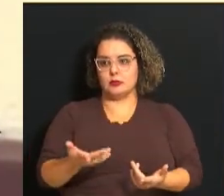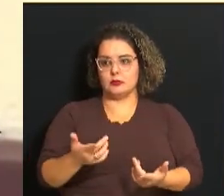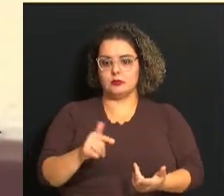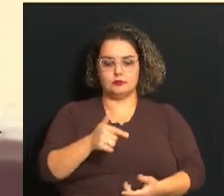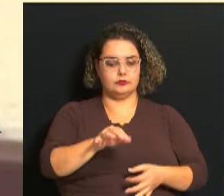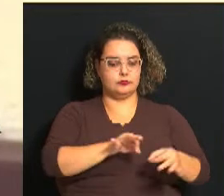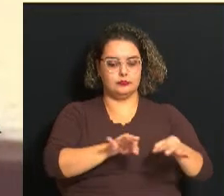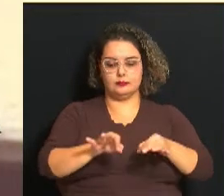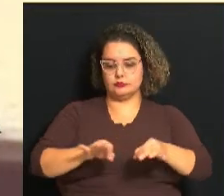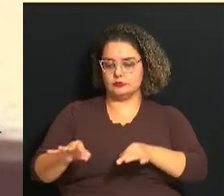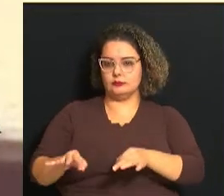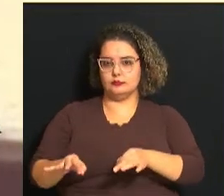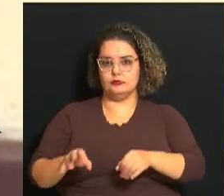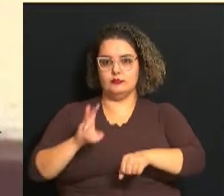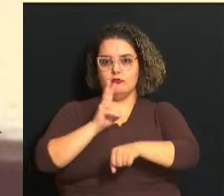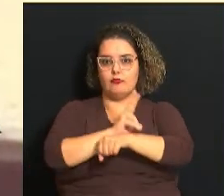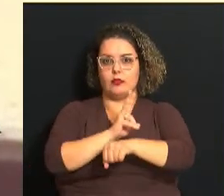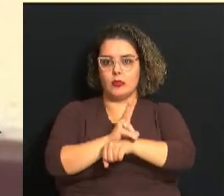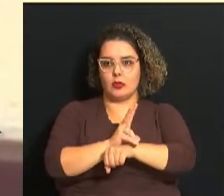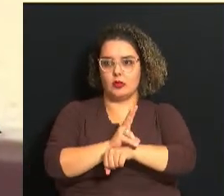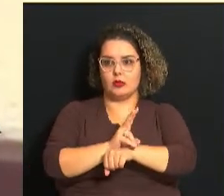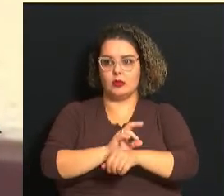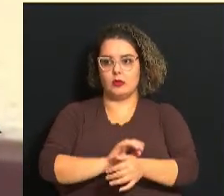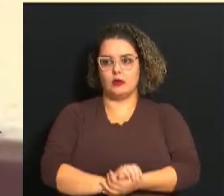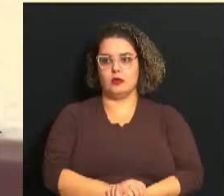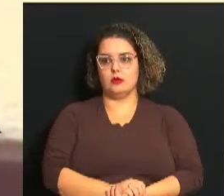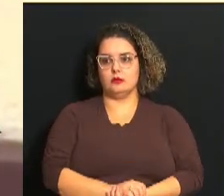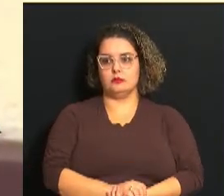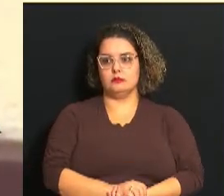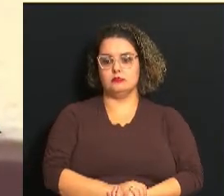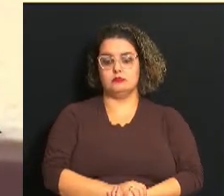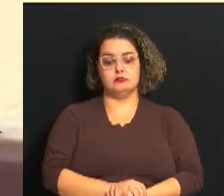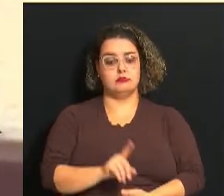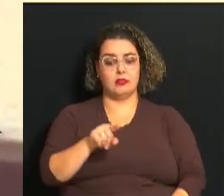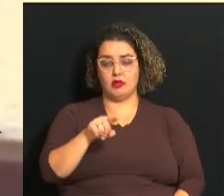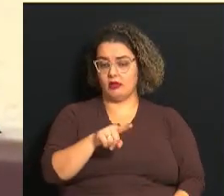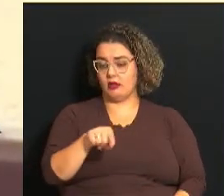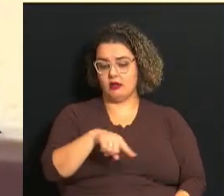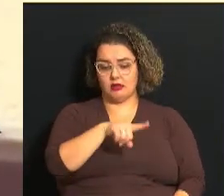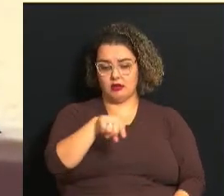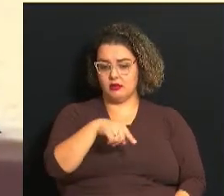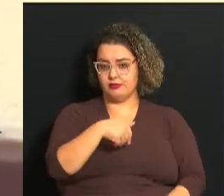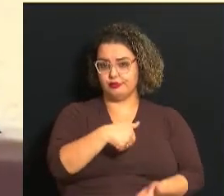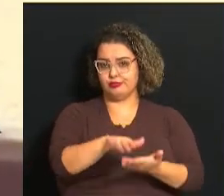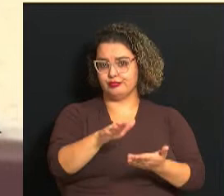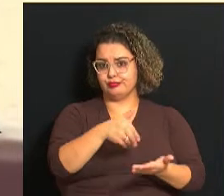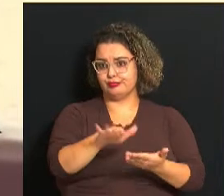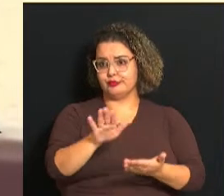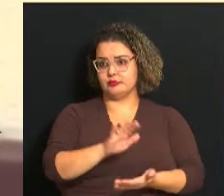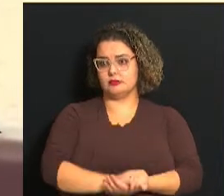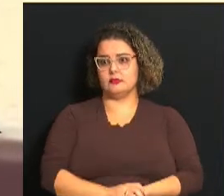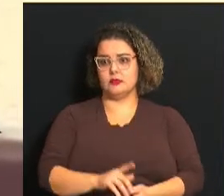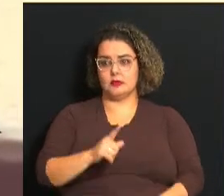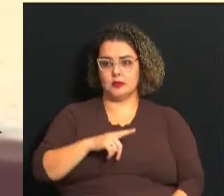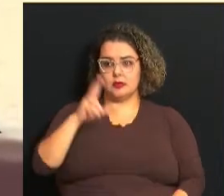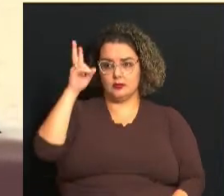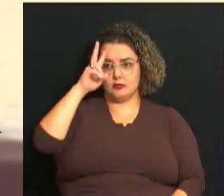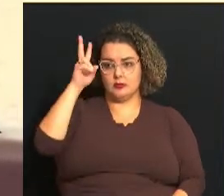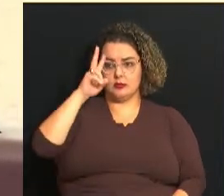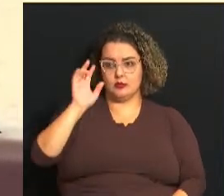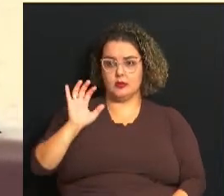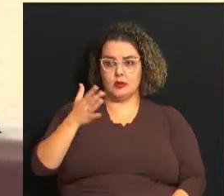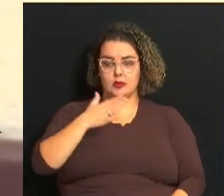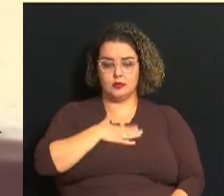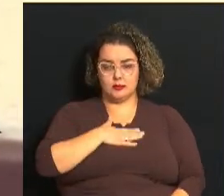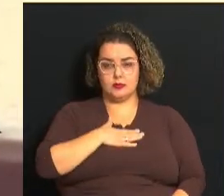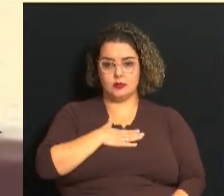uma forma de proteção esses vão ser abatidos né eu até até ter uma história que aconteceu comigo